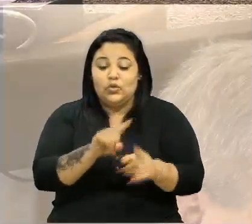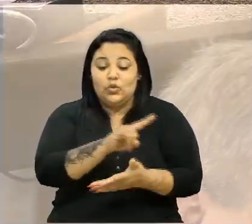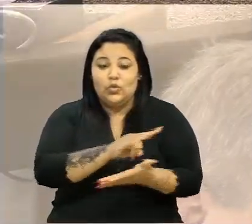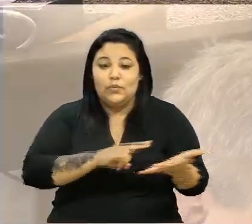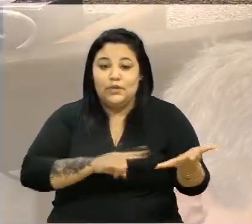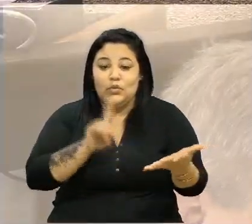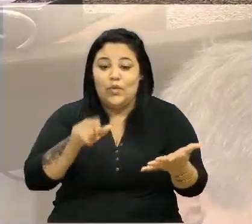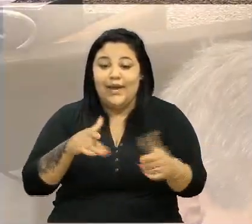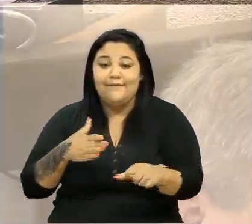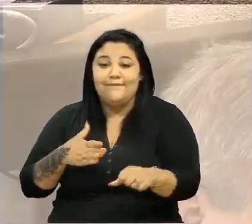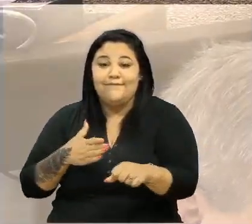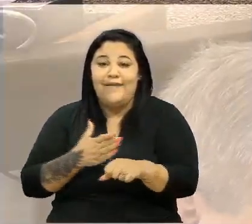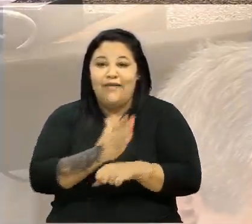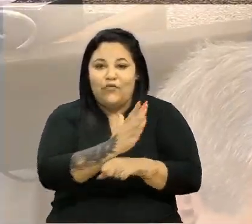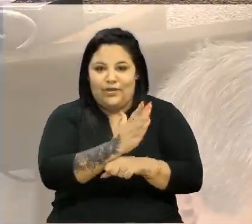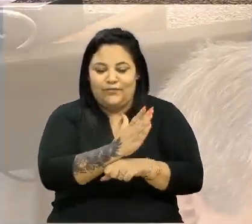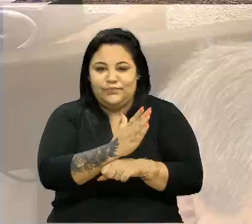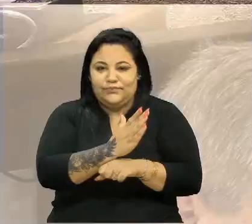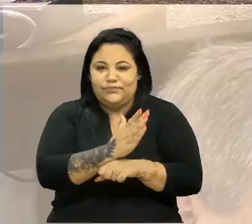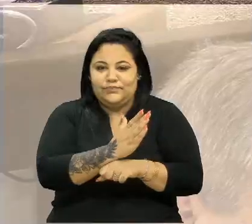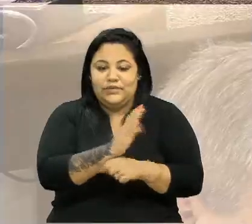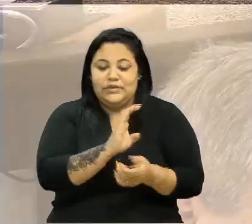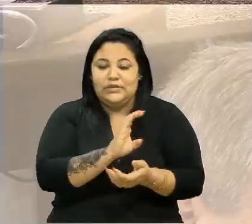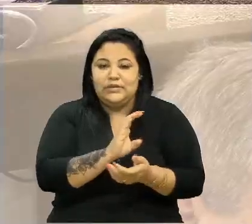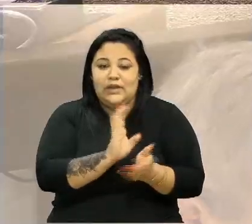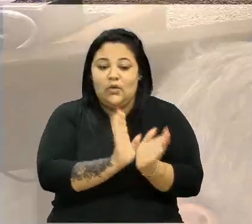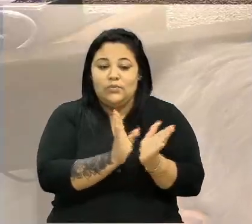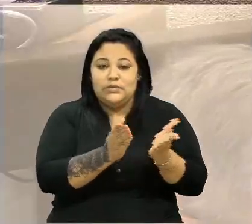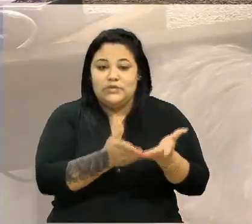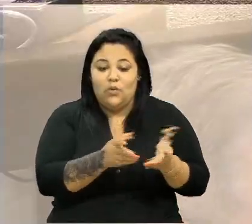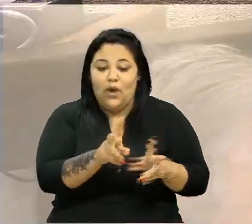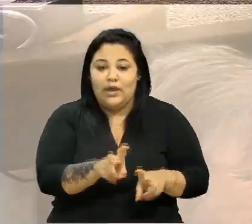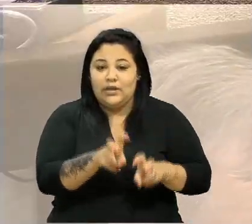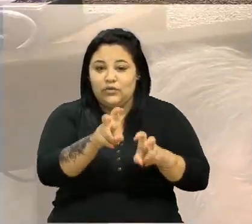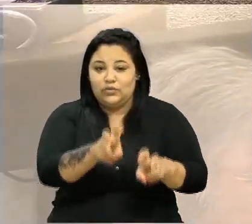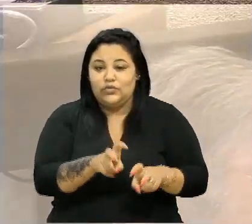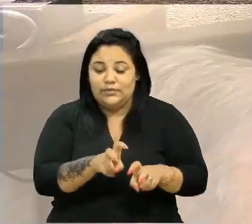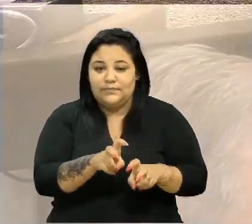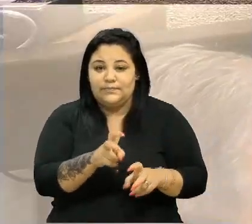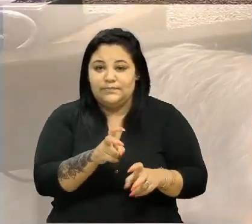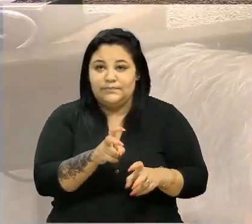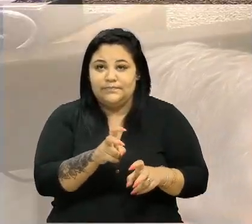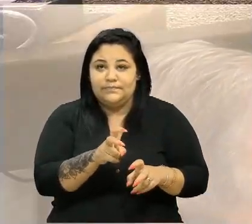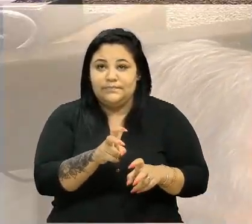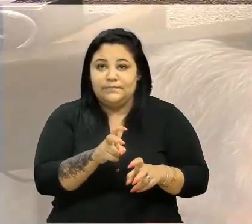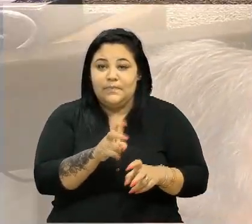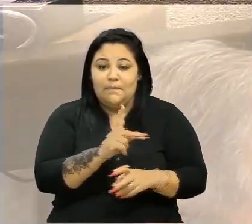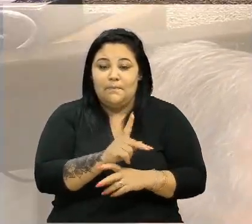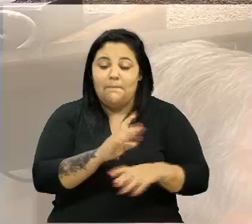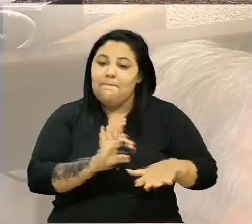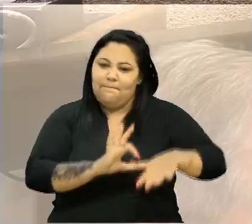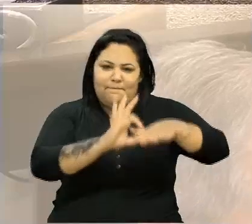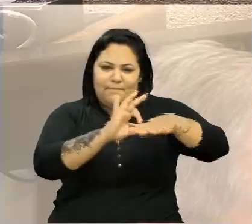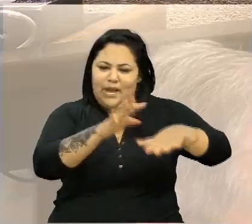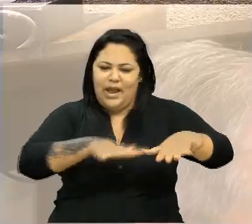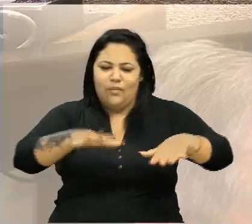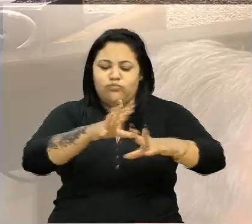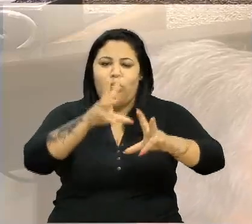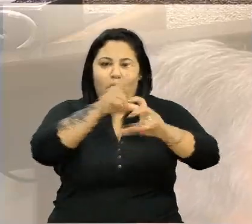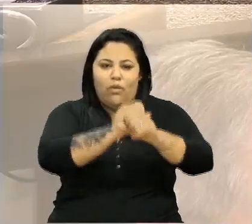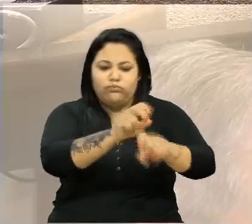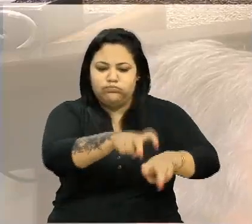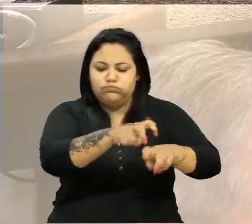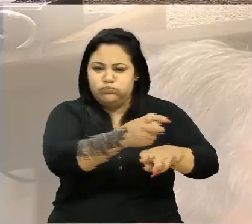é favorável da Comissão de Agricultura, Agroindústria, Pecuária e Cooperativismo.